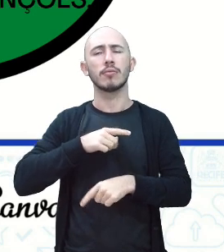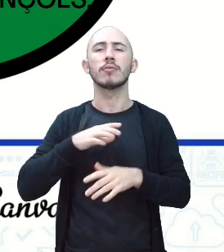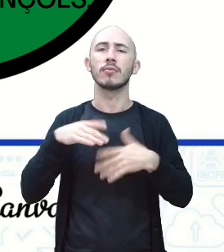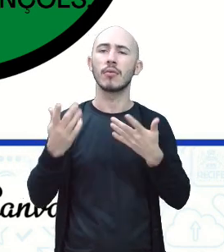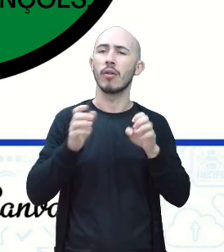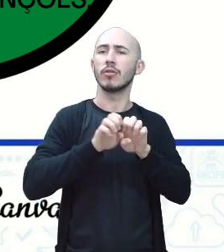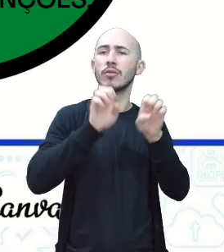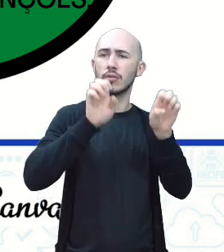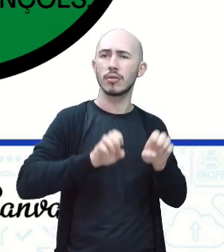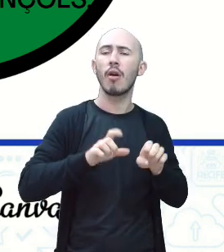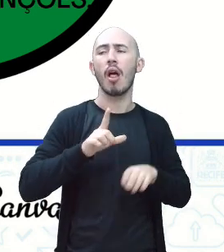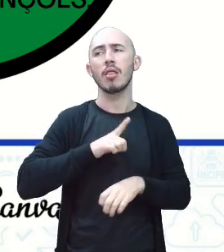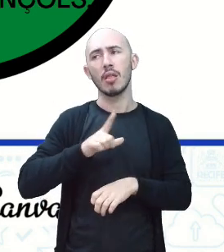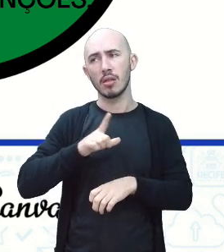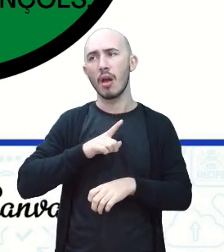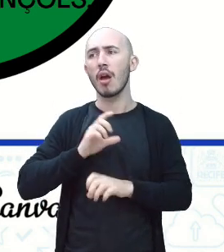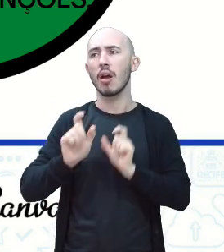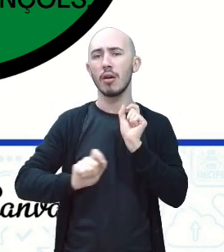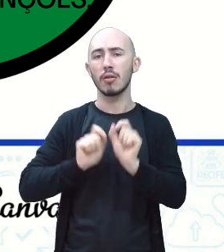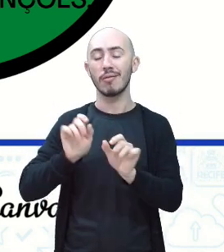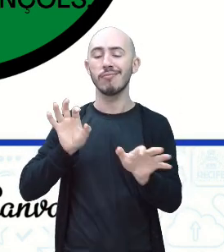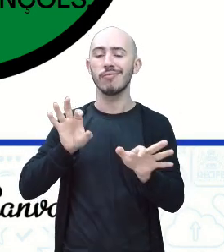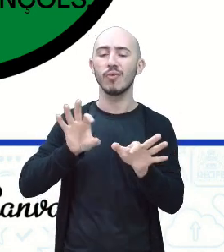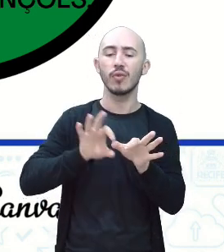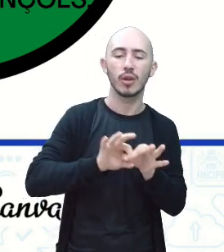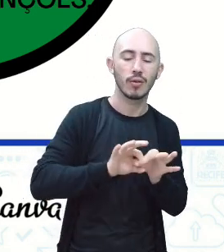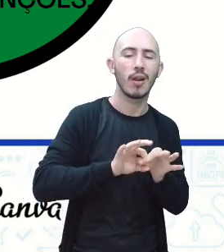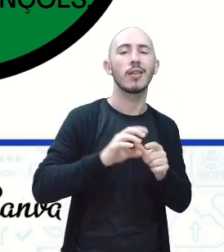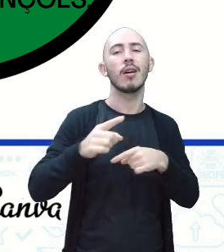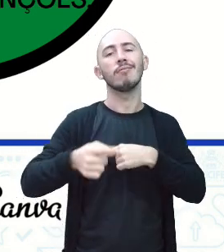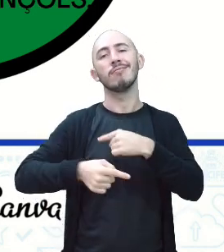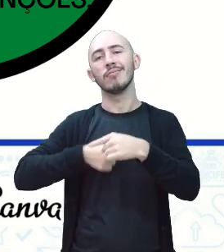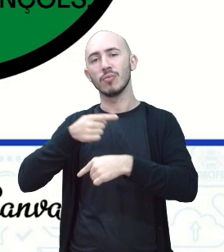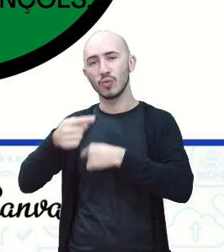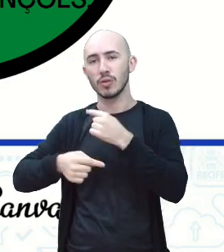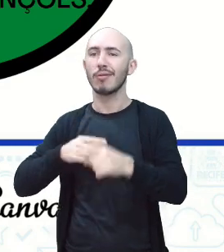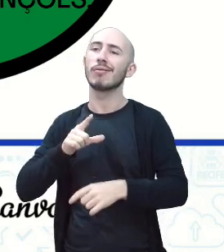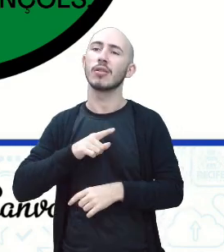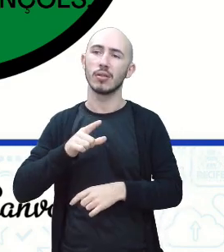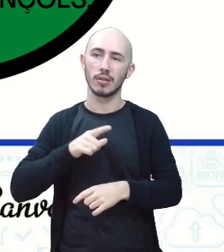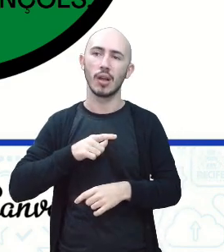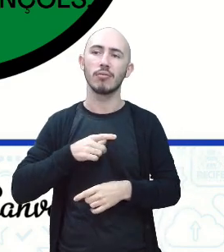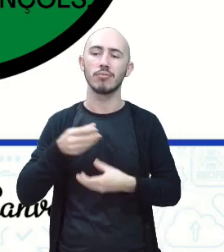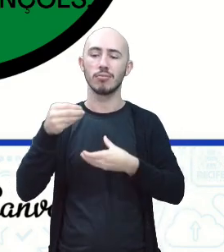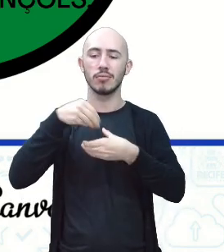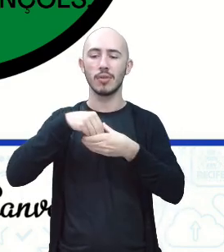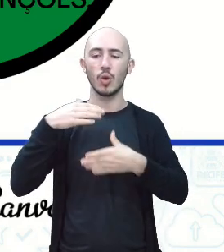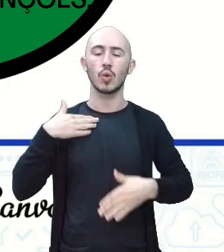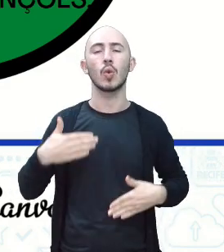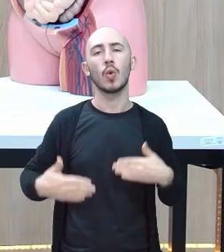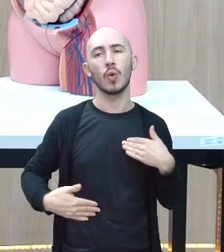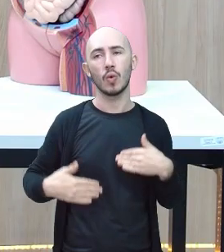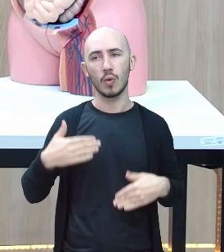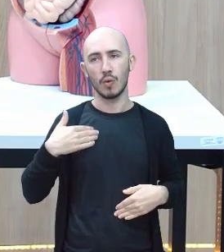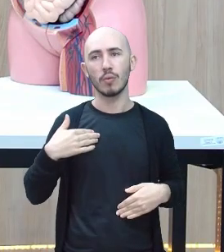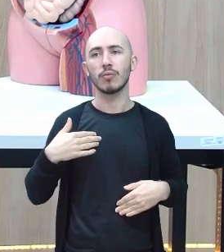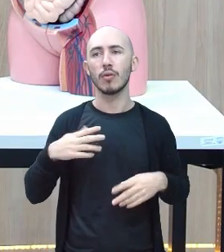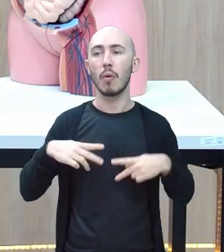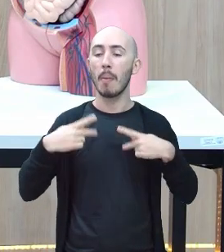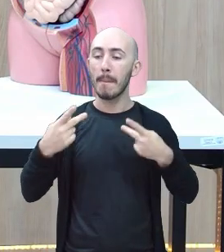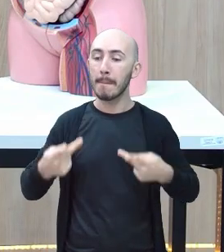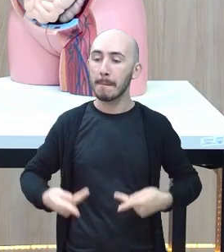estrutura, ela está estritamente ligada à função que realiza no corpo. E no corpo